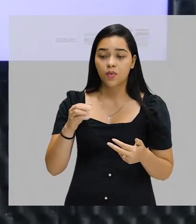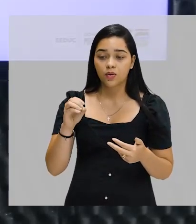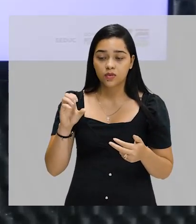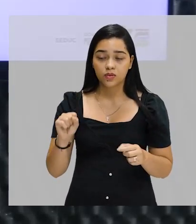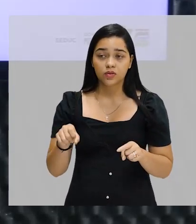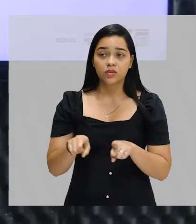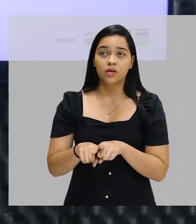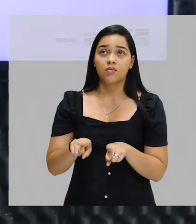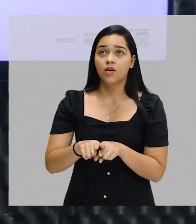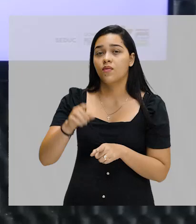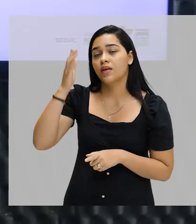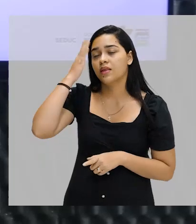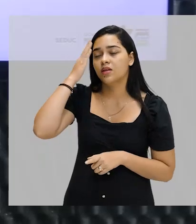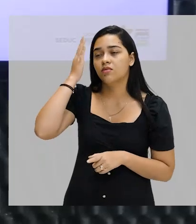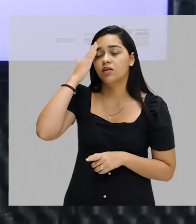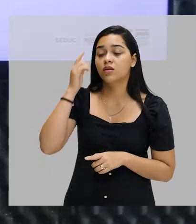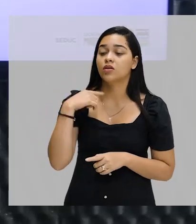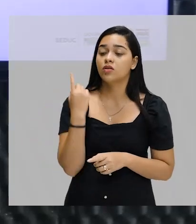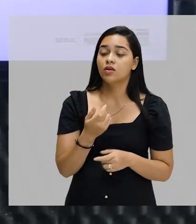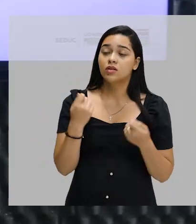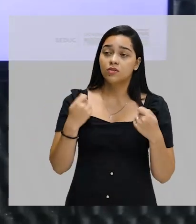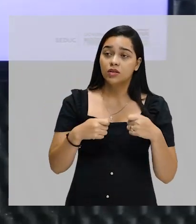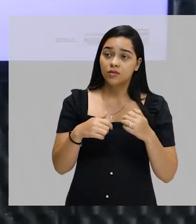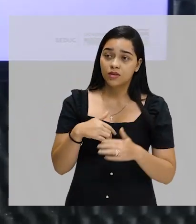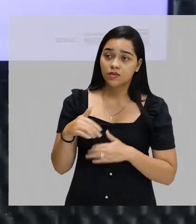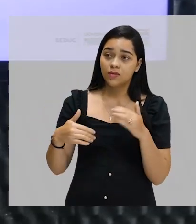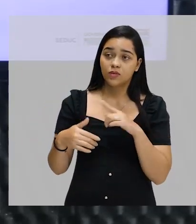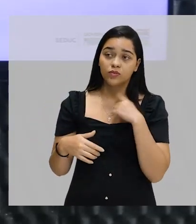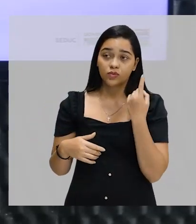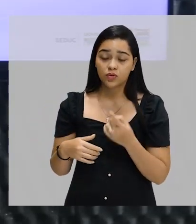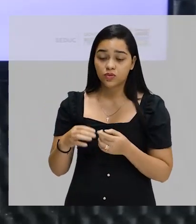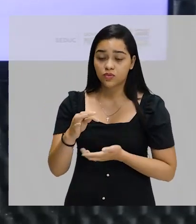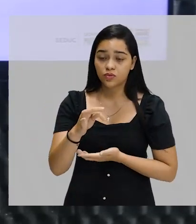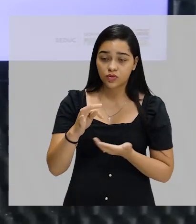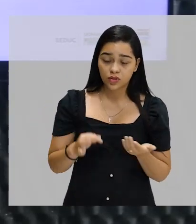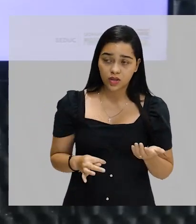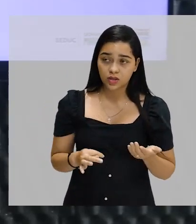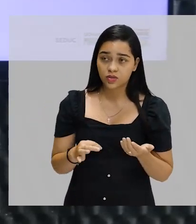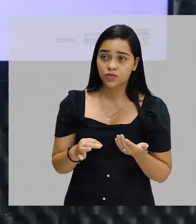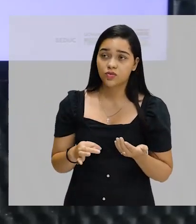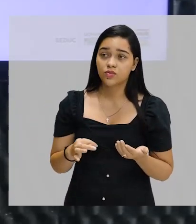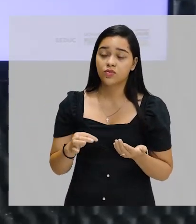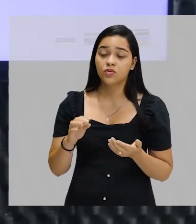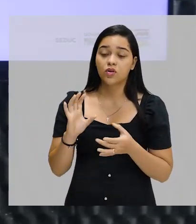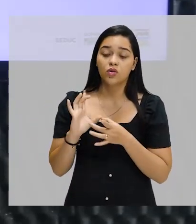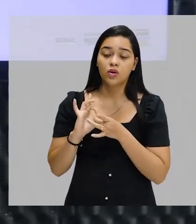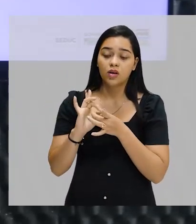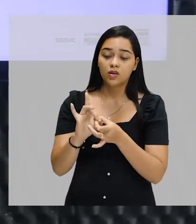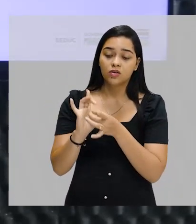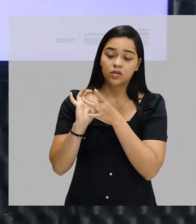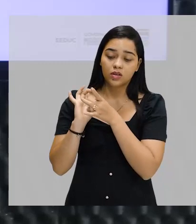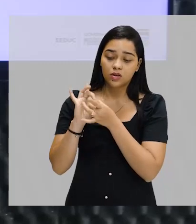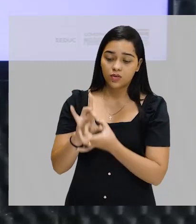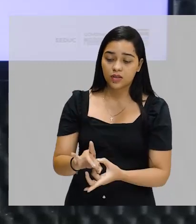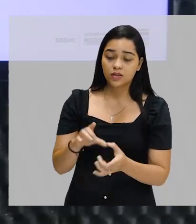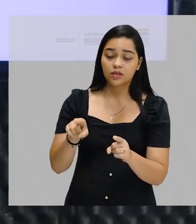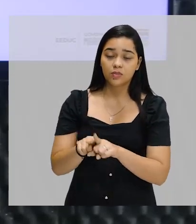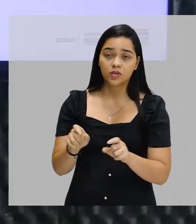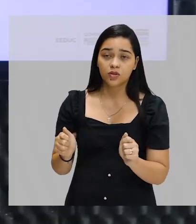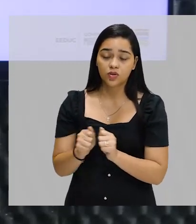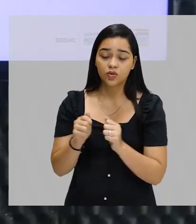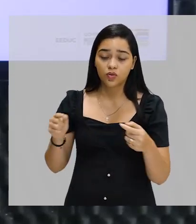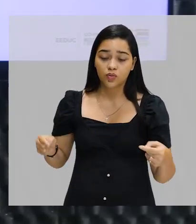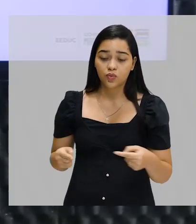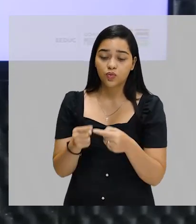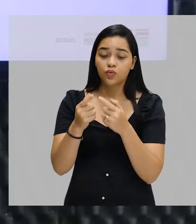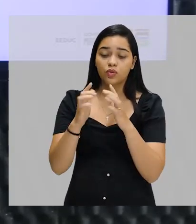o entendimento de que precisamos construir os nossos textos de forma coerente e coesa, de acordo com essa